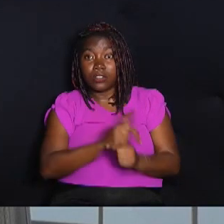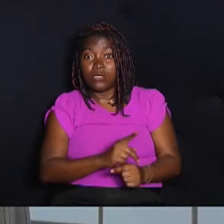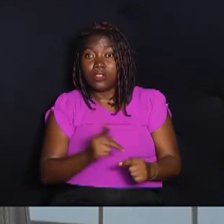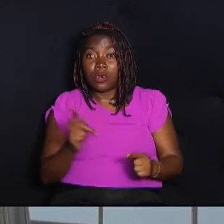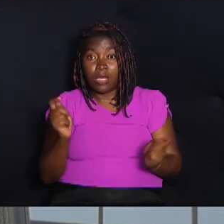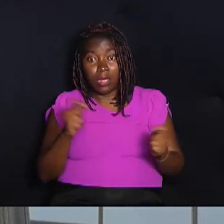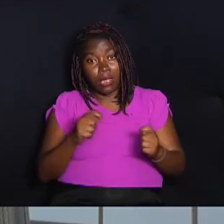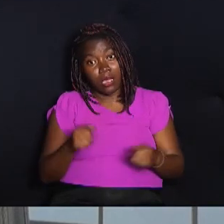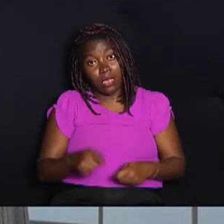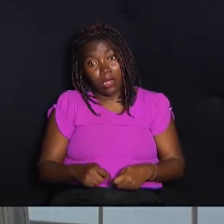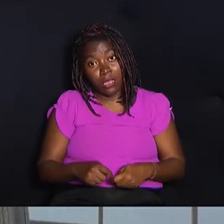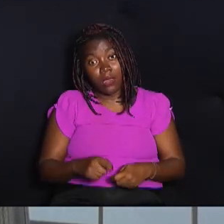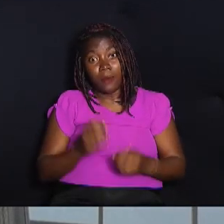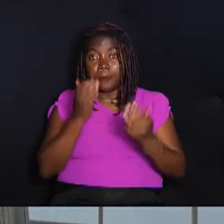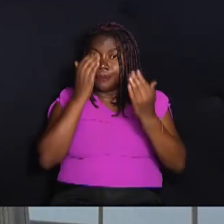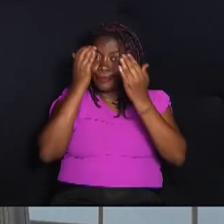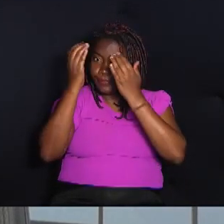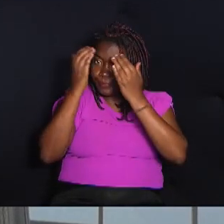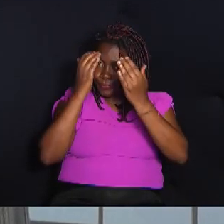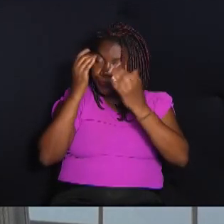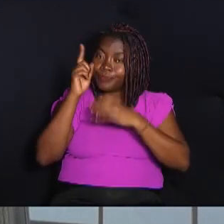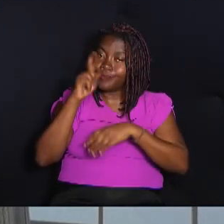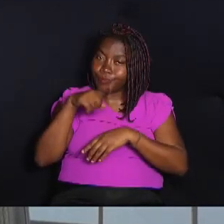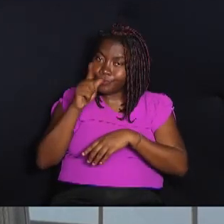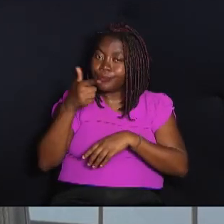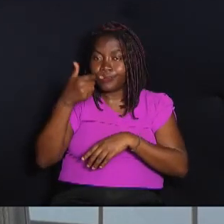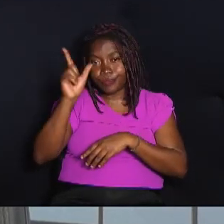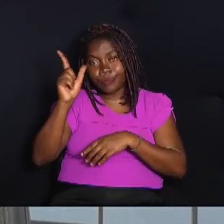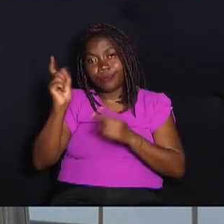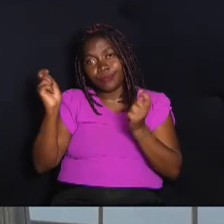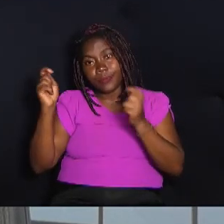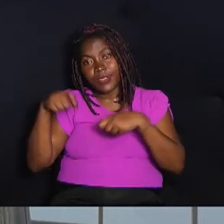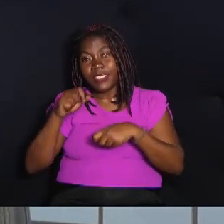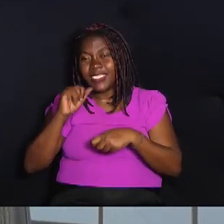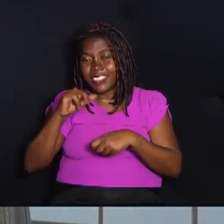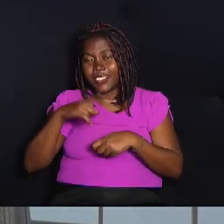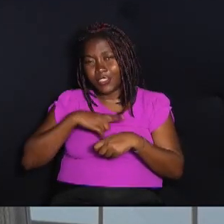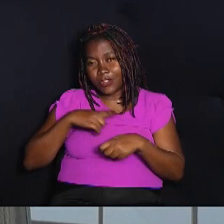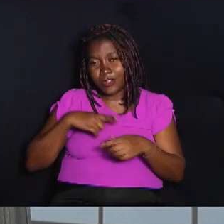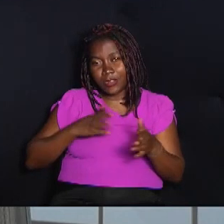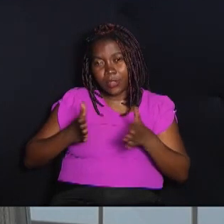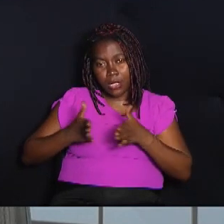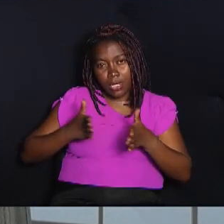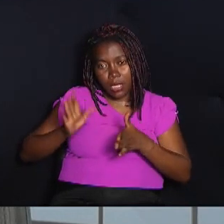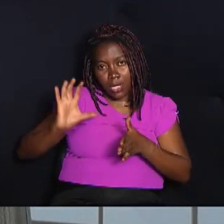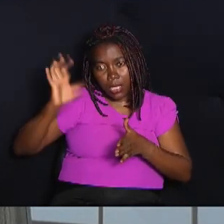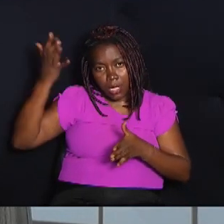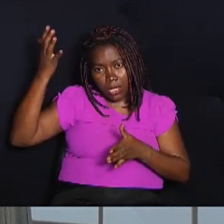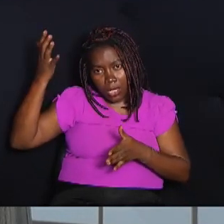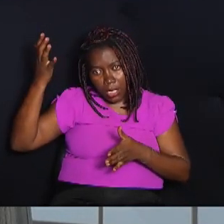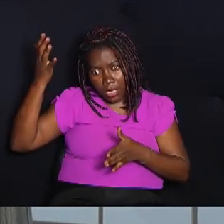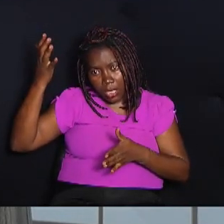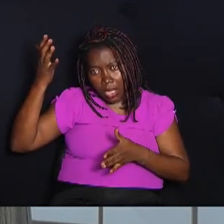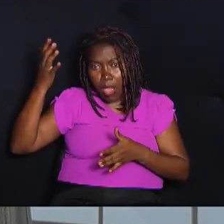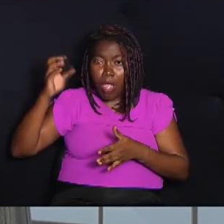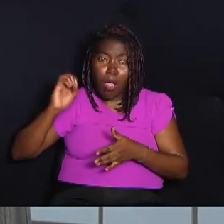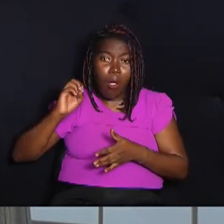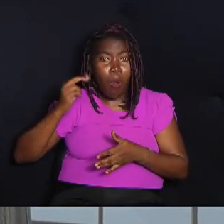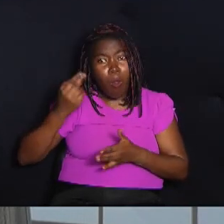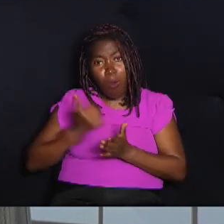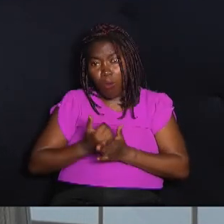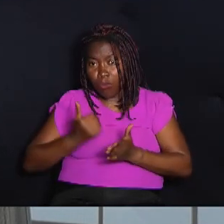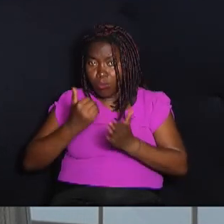condições. A terapia seria uma outra condição. Se estiver passando por alguma situação ou de um excesso